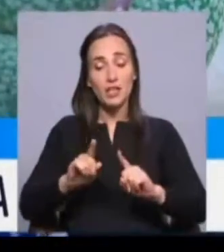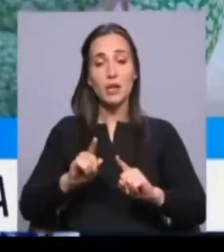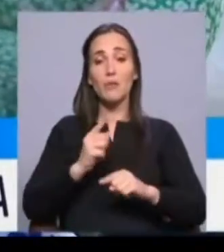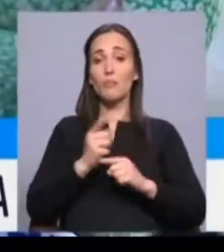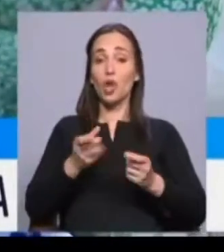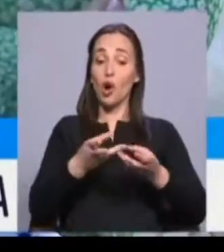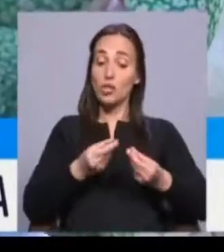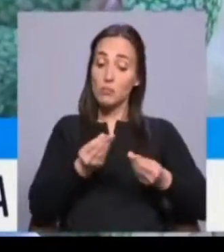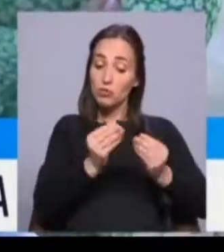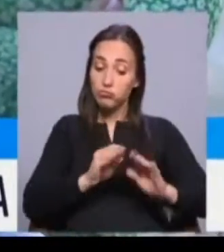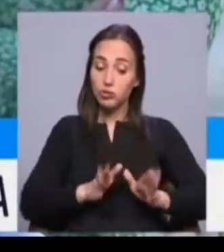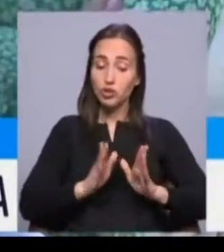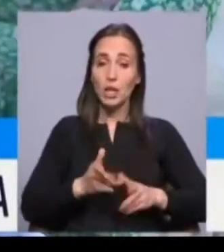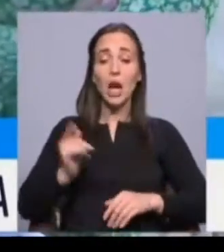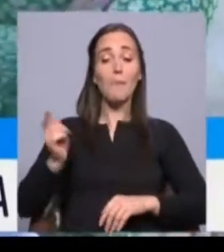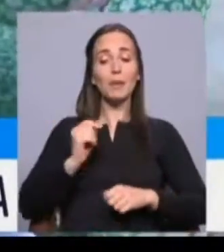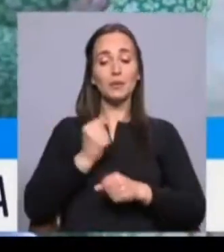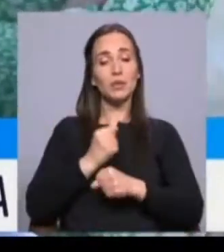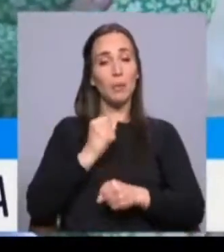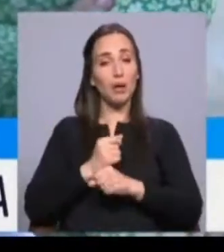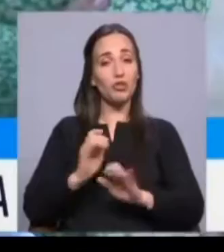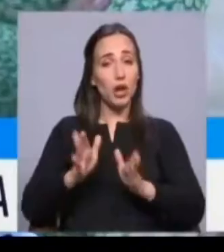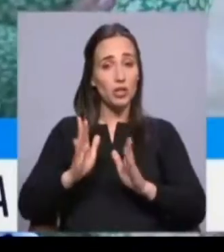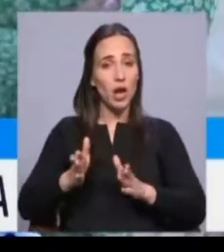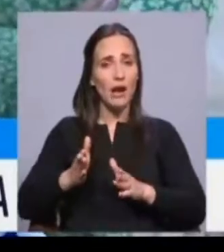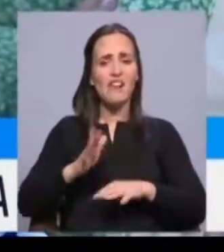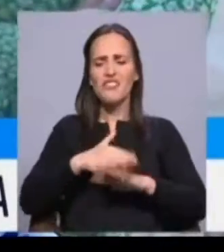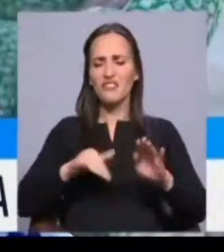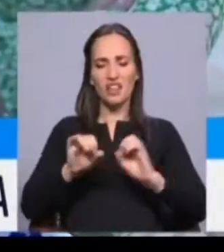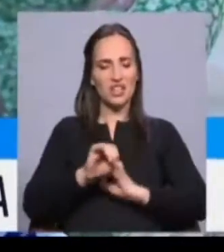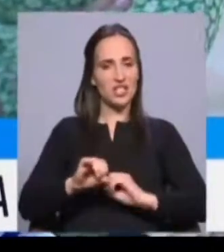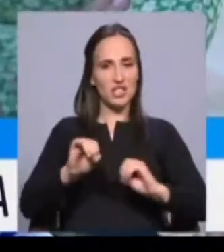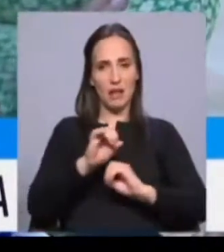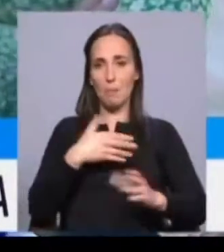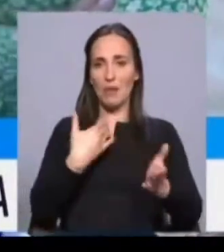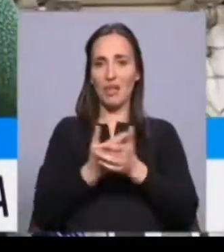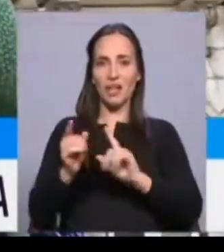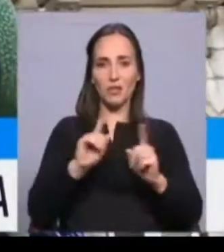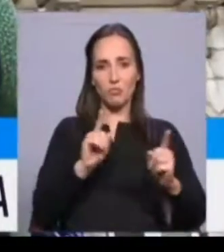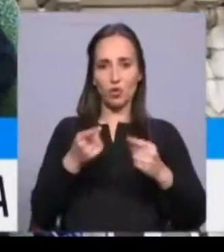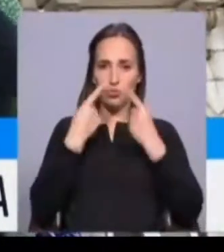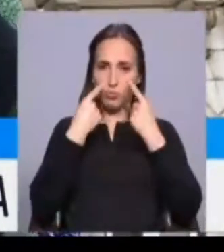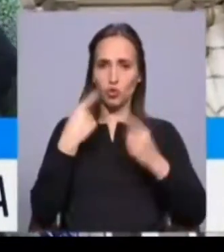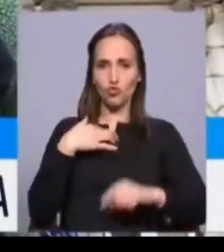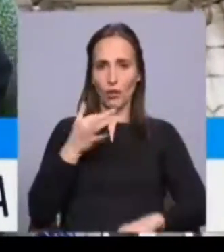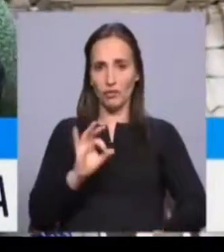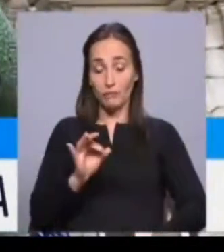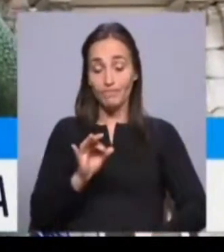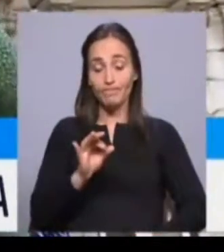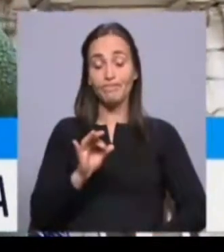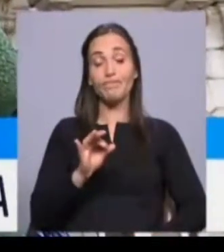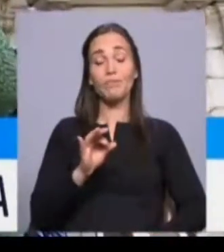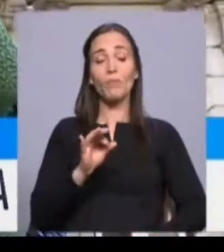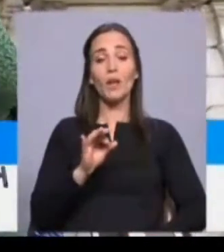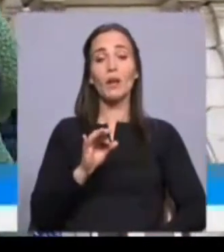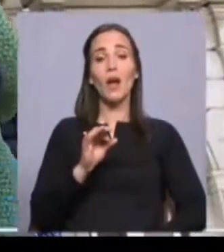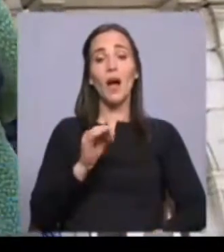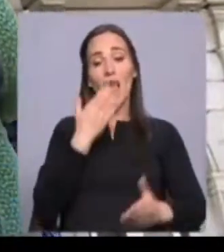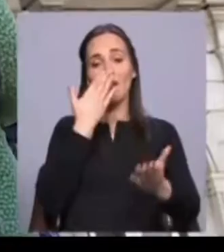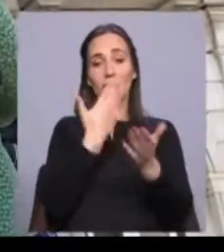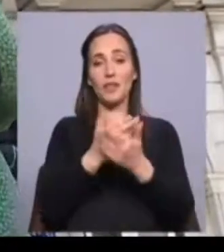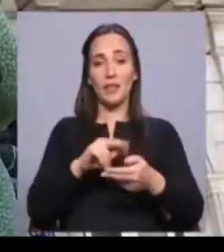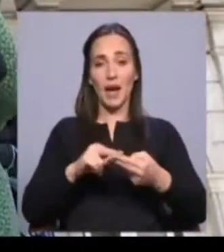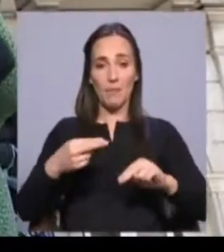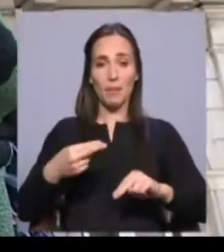lá vão vários meses de mandato e não deu um único passo para a gratuitidade dos transportes coletivos. À porta da Câmara, o